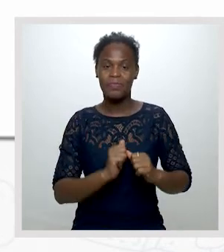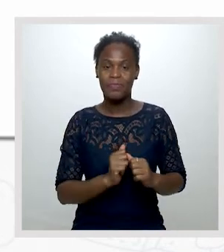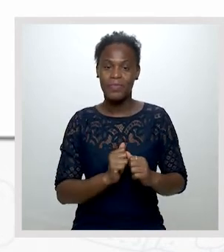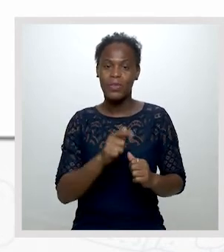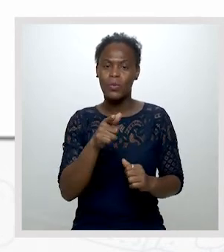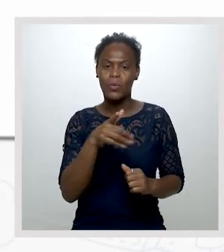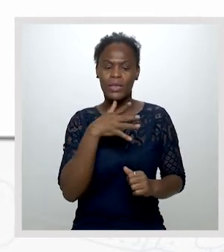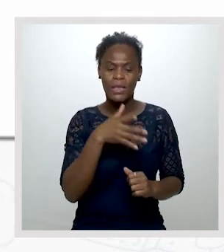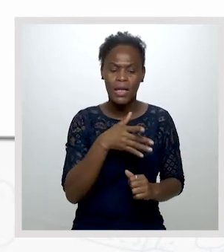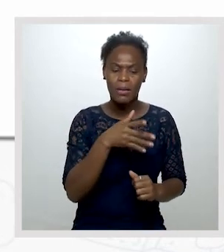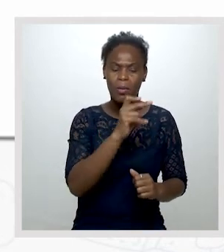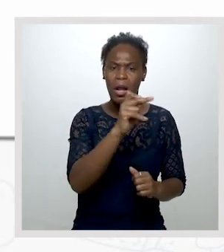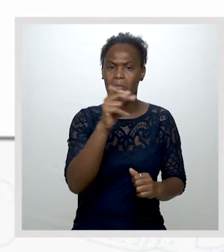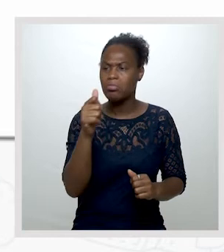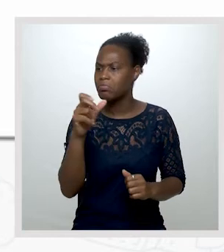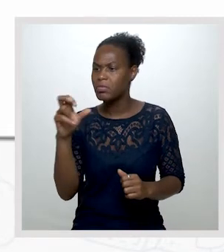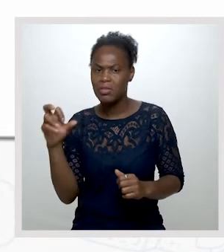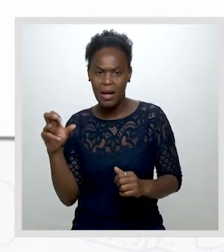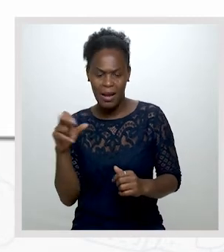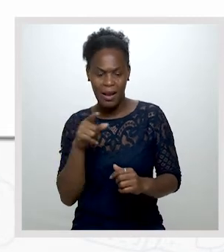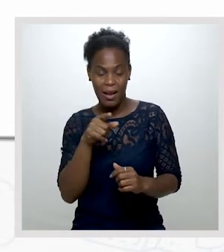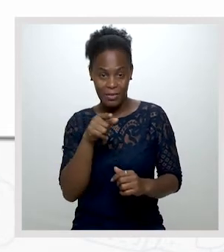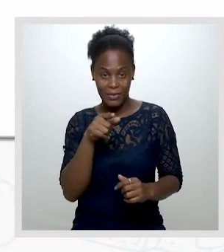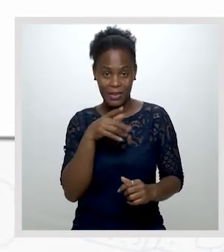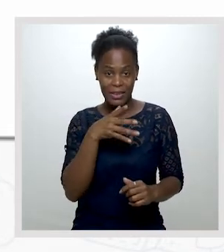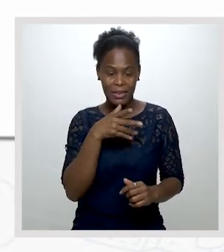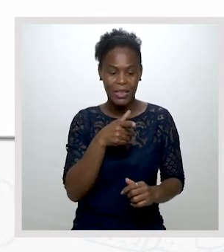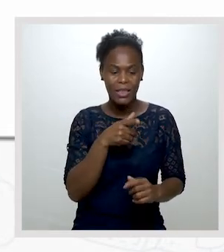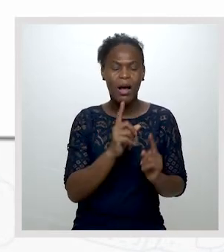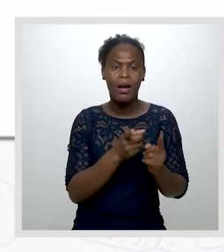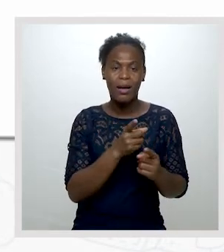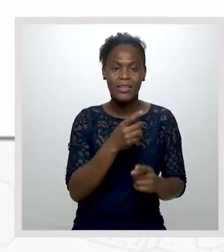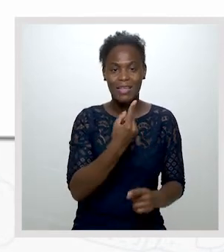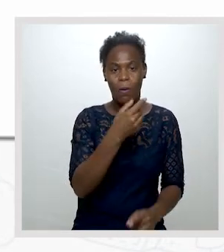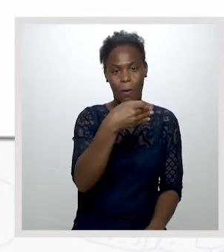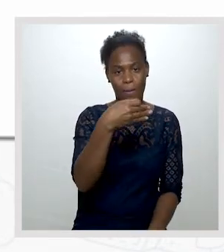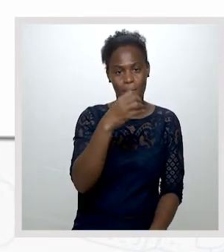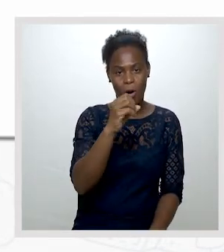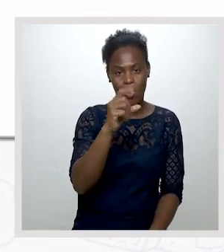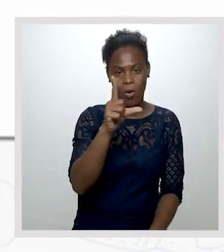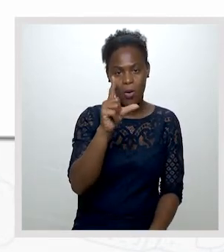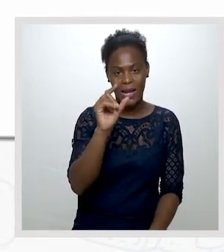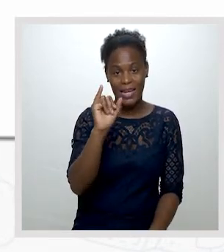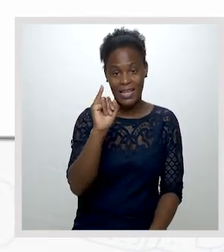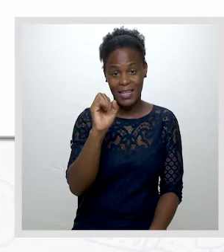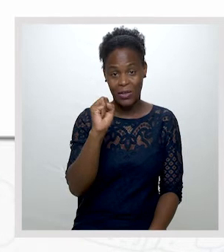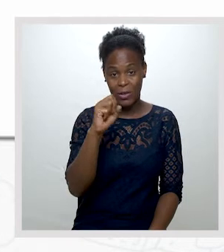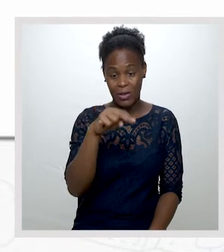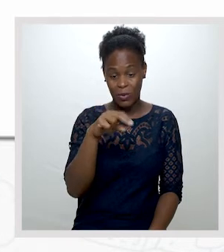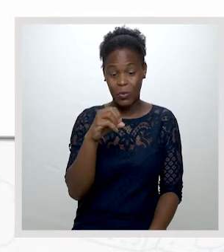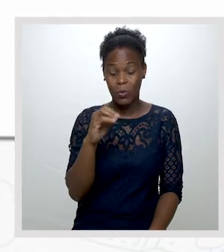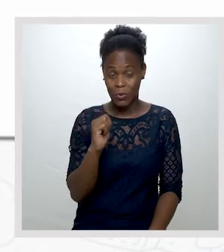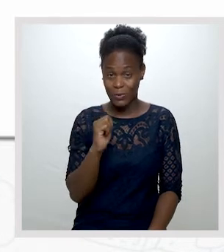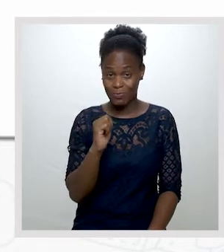Indiquem pela letra correspondente as que são polígonos. Vocês já